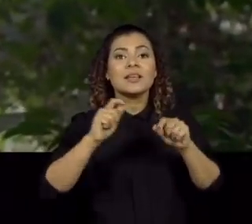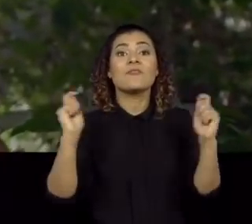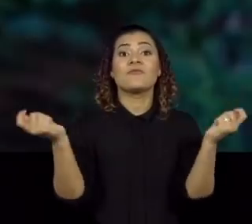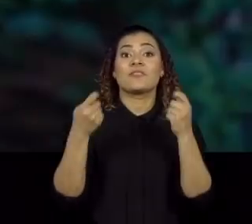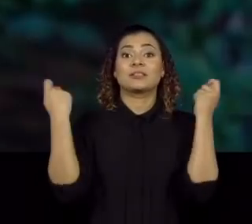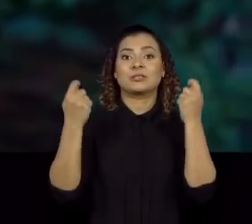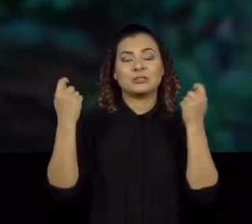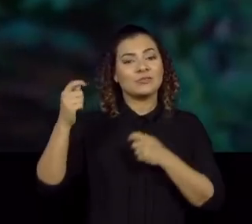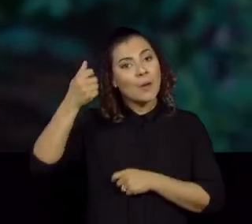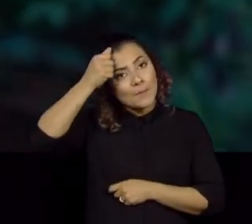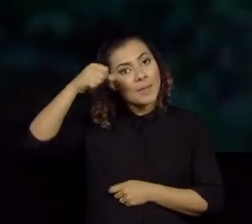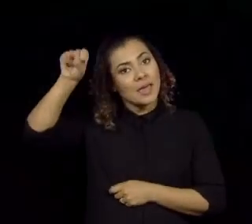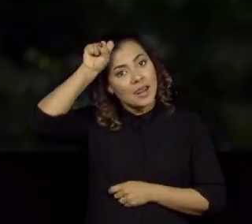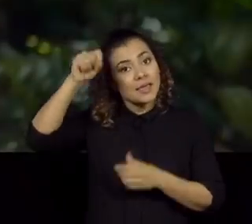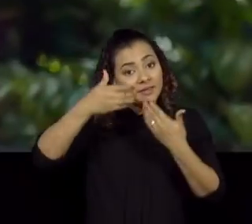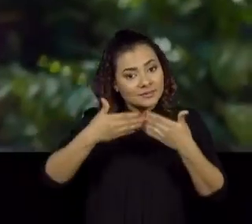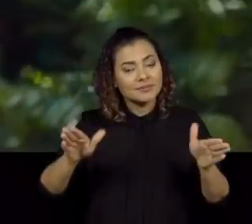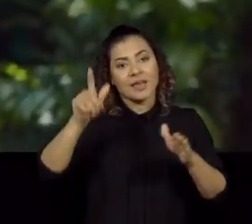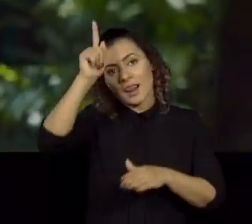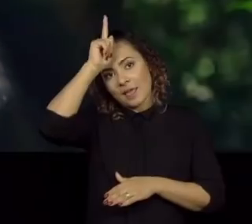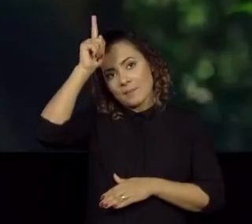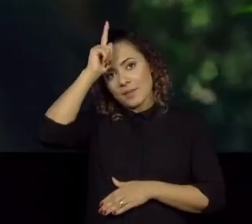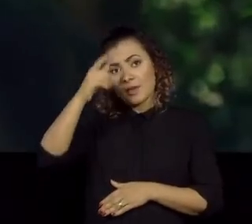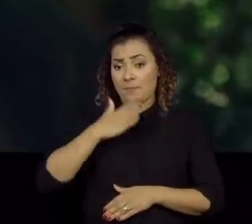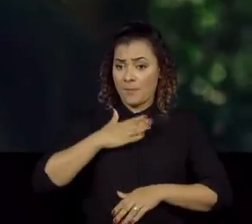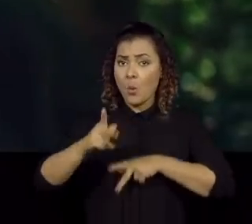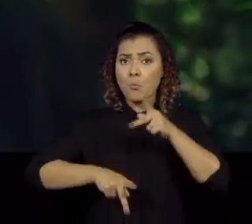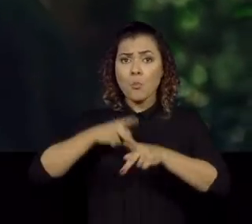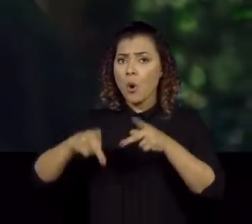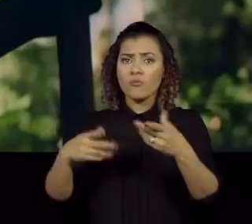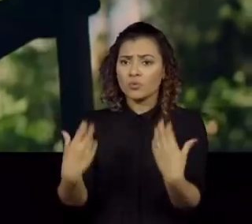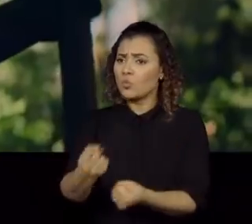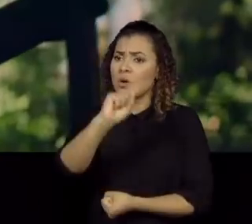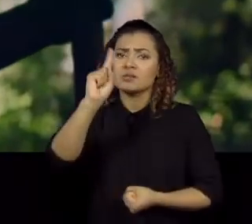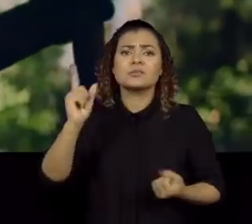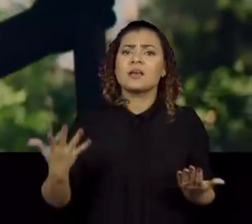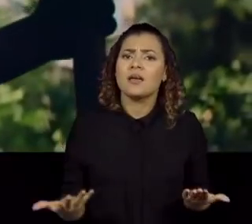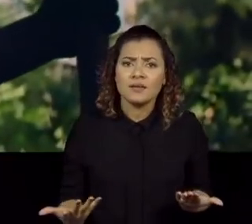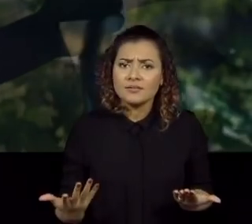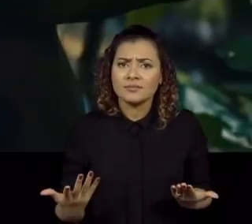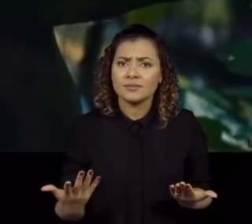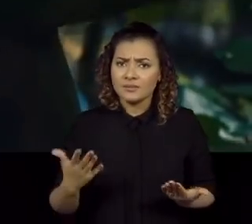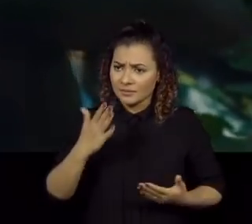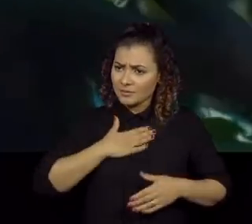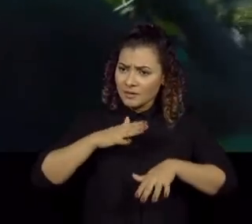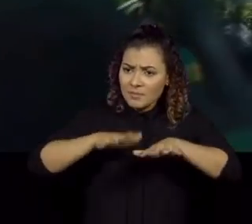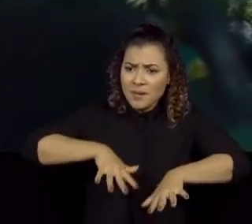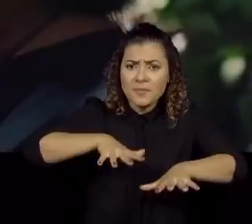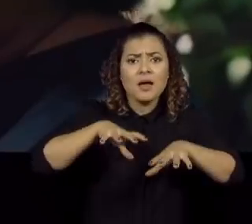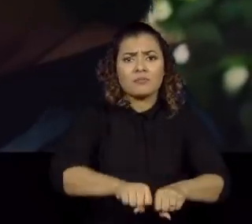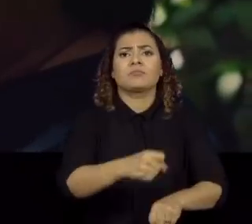Berlim, estreou na Alemanha. O meu povo não aceita mineração aqui.